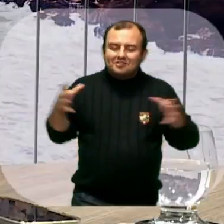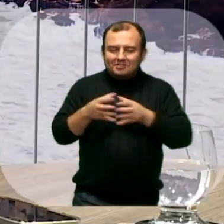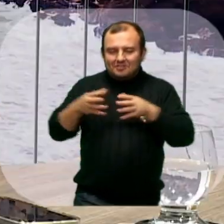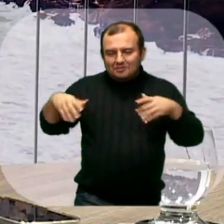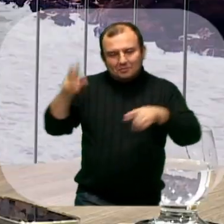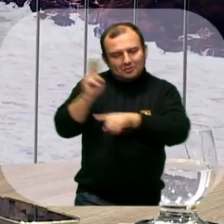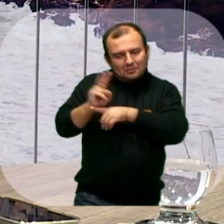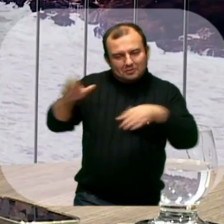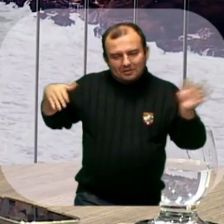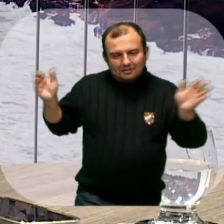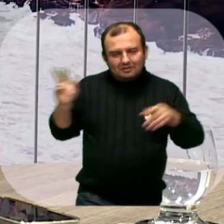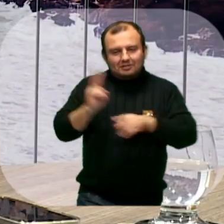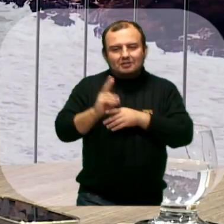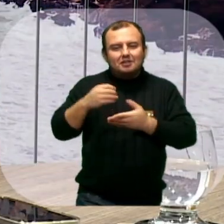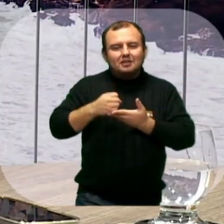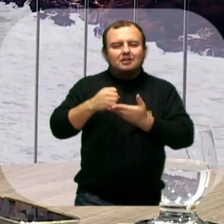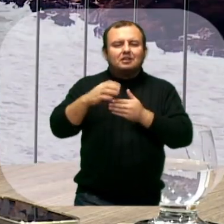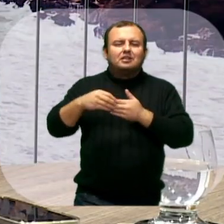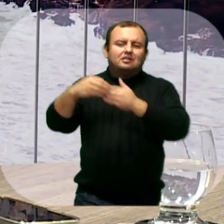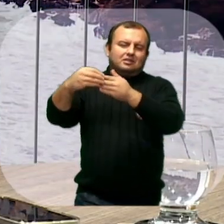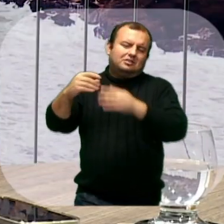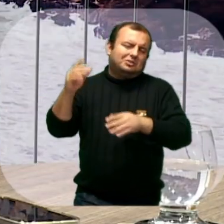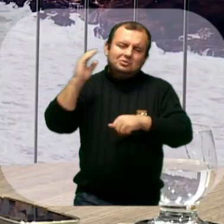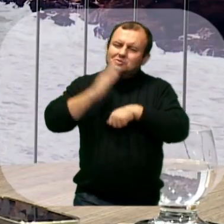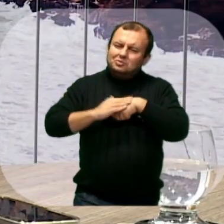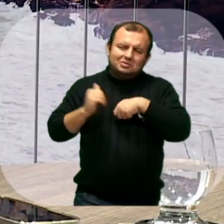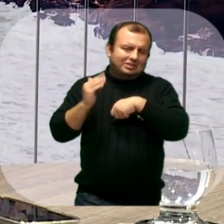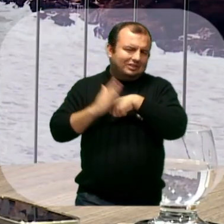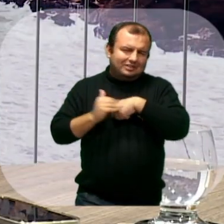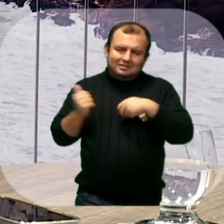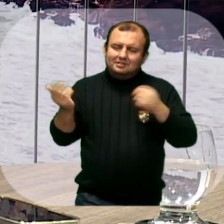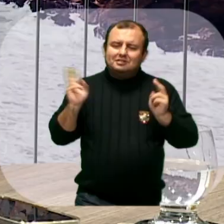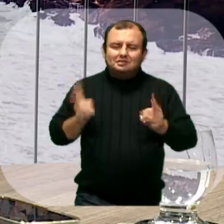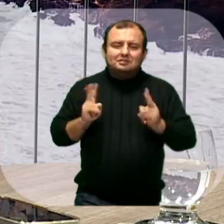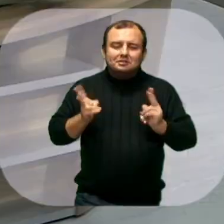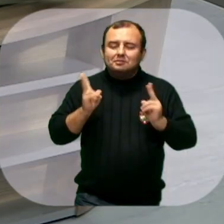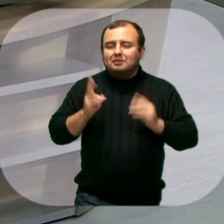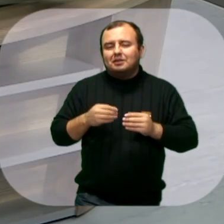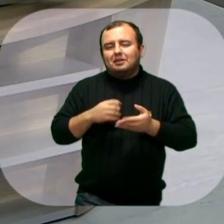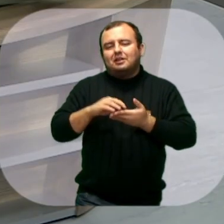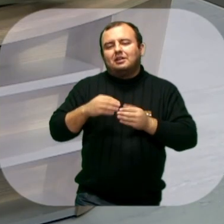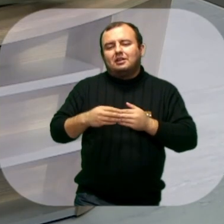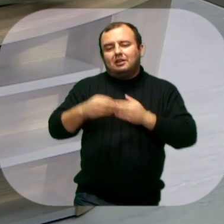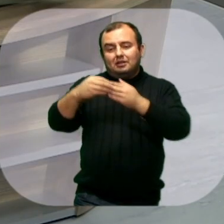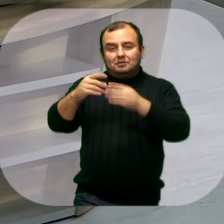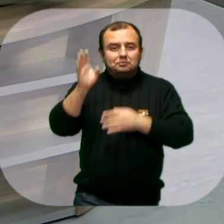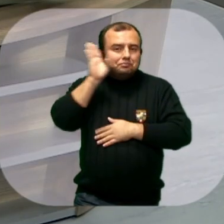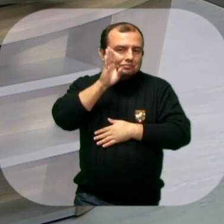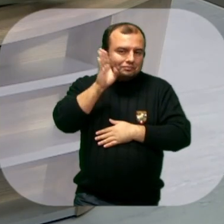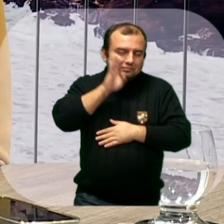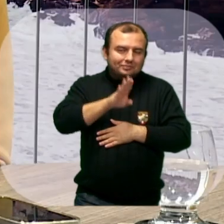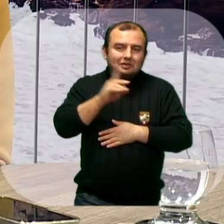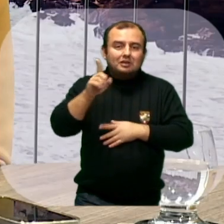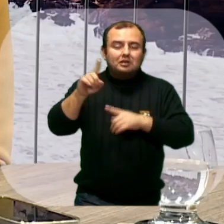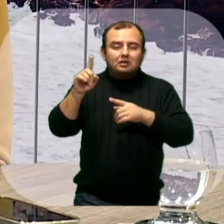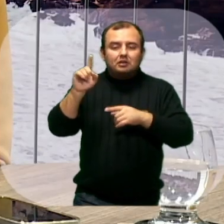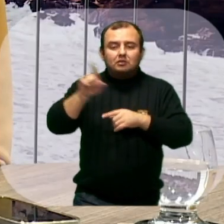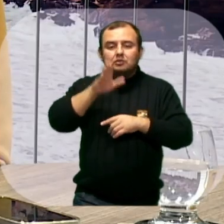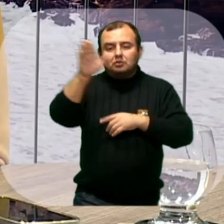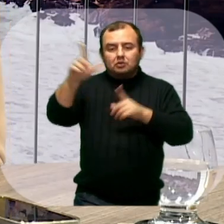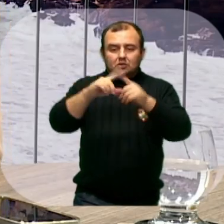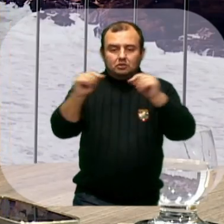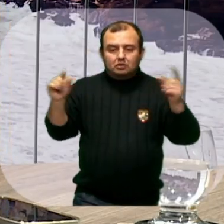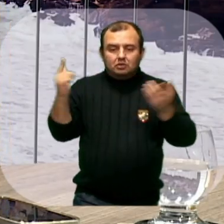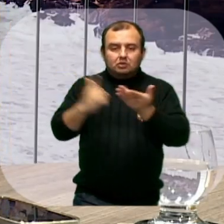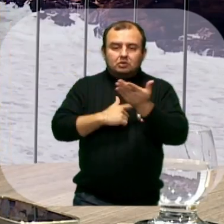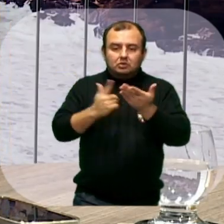mais trabalhos, mas eles levam, eles são os queridos, os guardiões. Eles estão sempre levando. Foi muito engraçado esses dias, porque quando eu fui a Brasília para